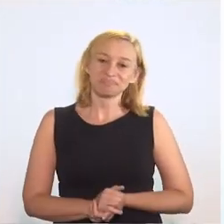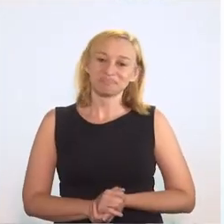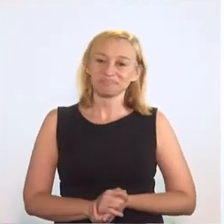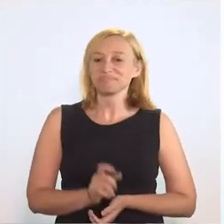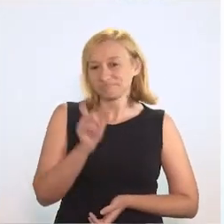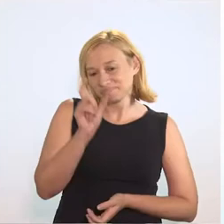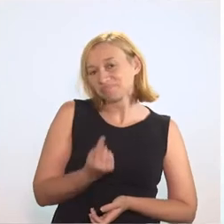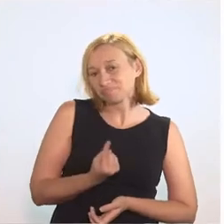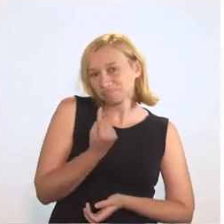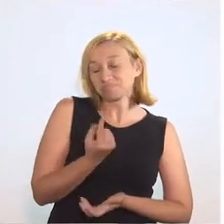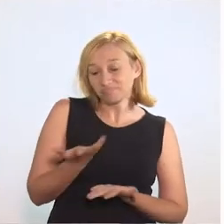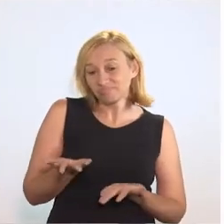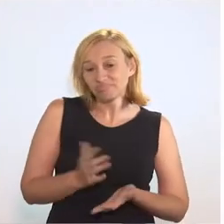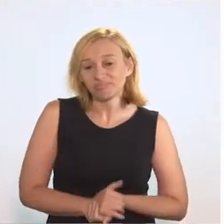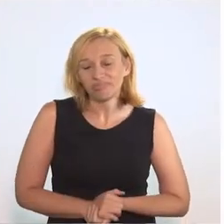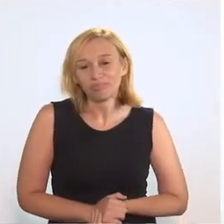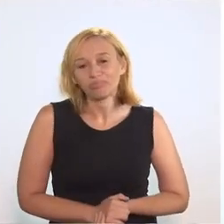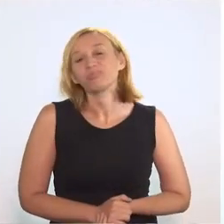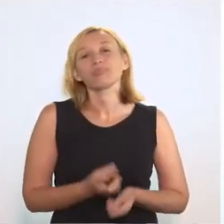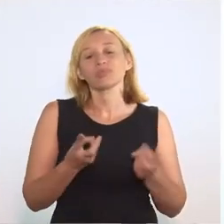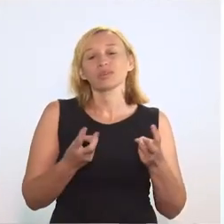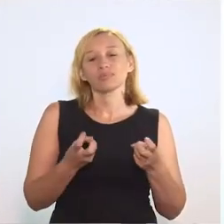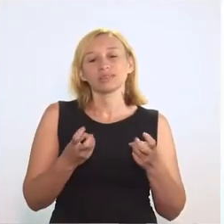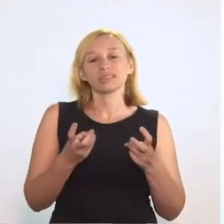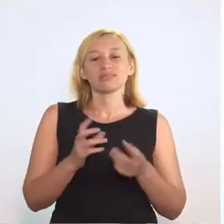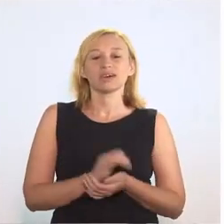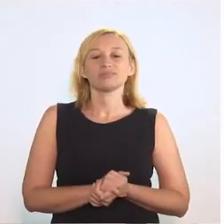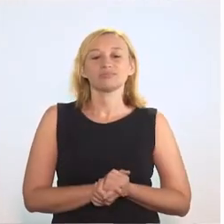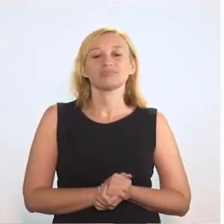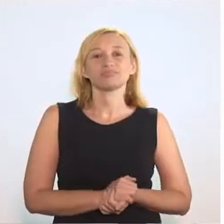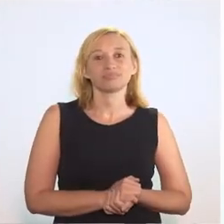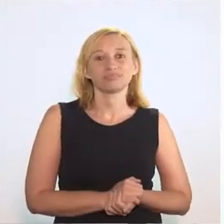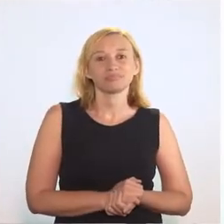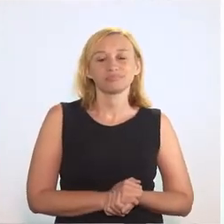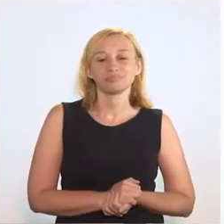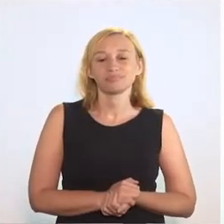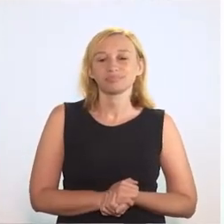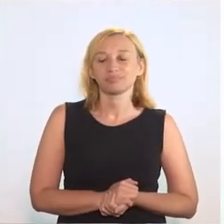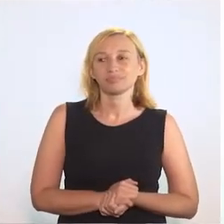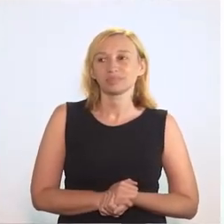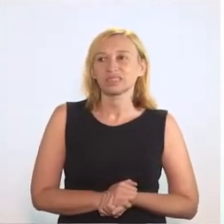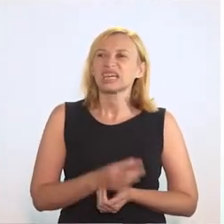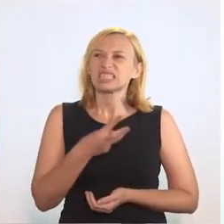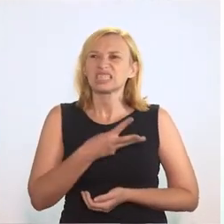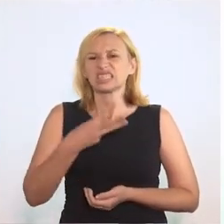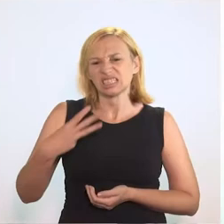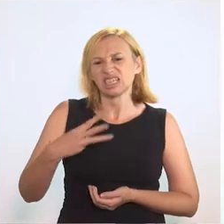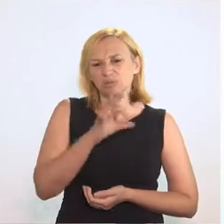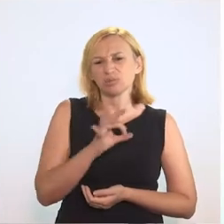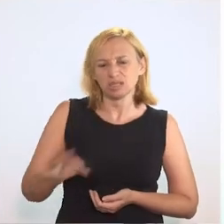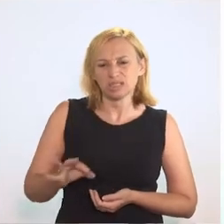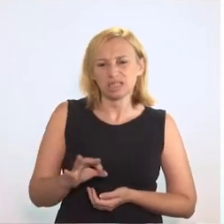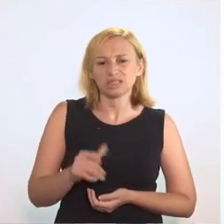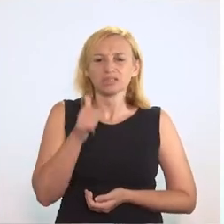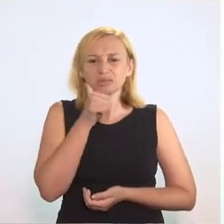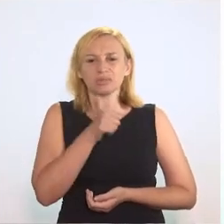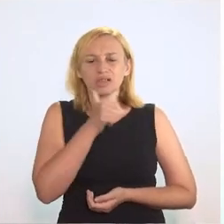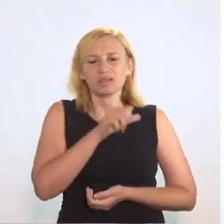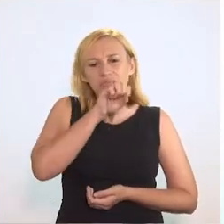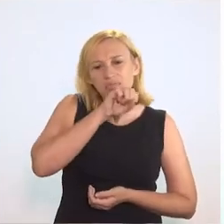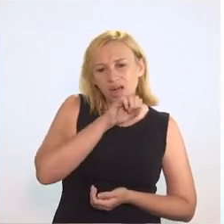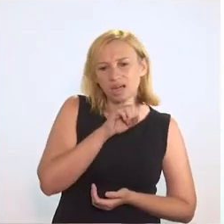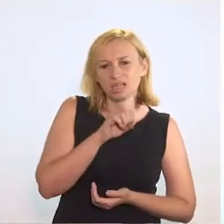perfil, se a gente for pela demografia, né, do que a gente tem registrado no Brasil, de, sei lá, dos 33% da população